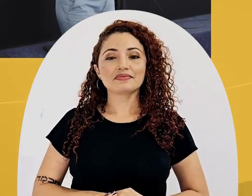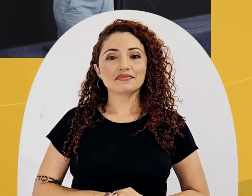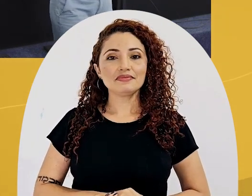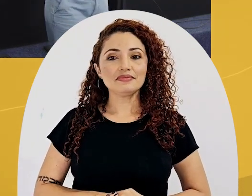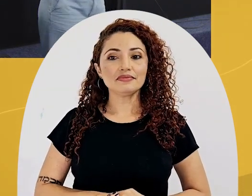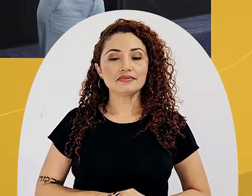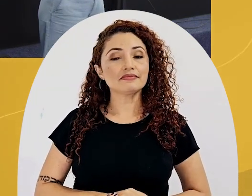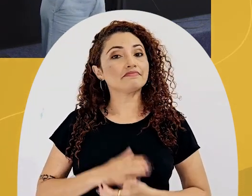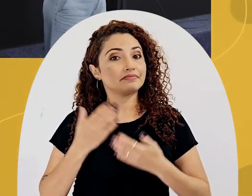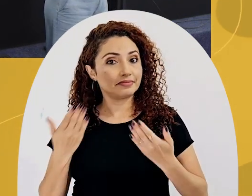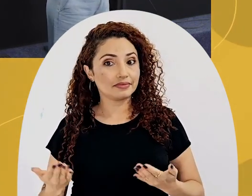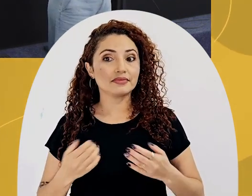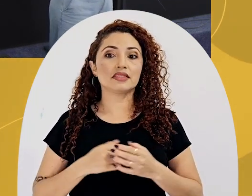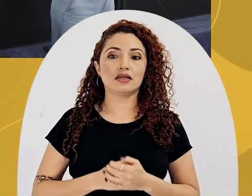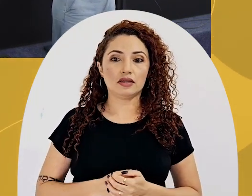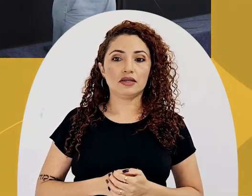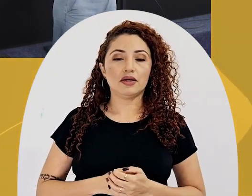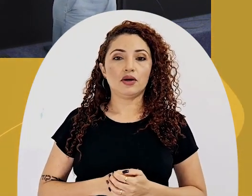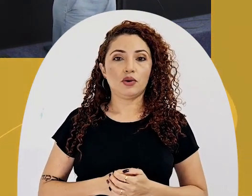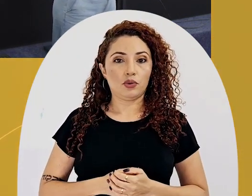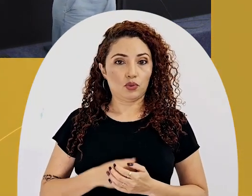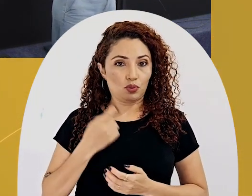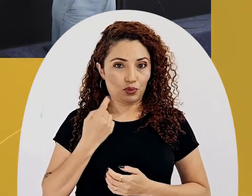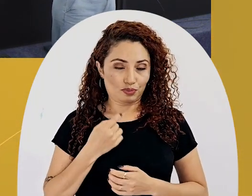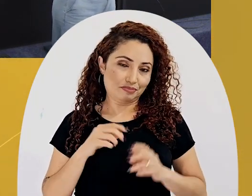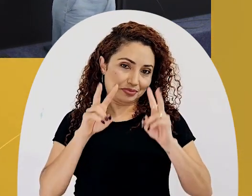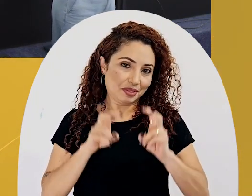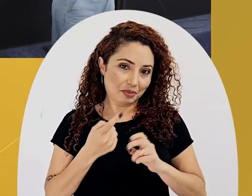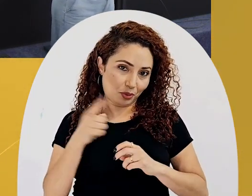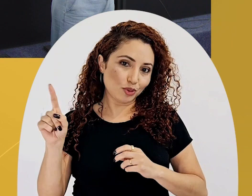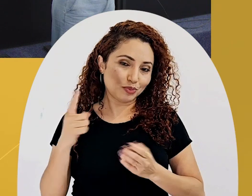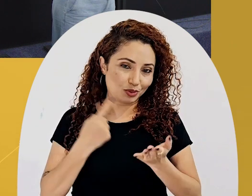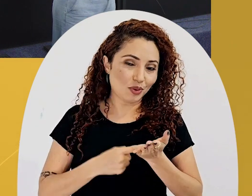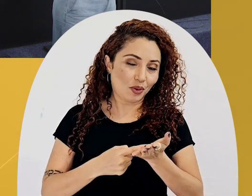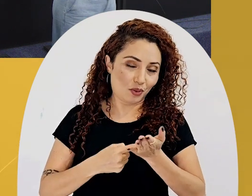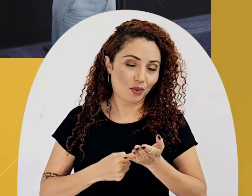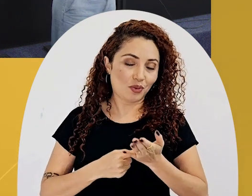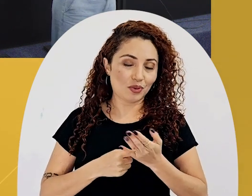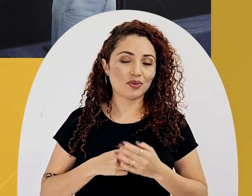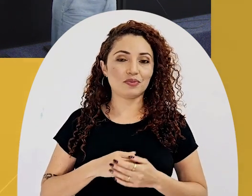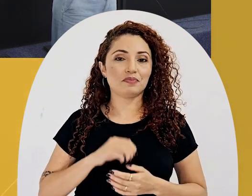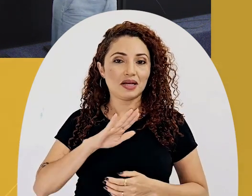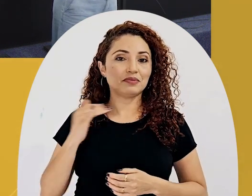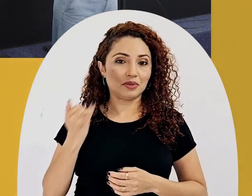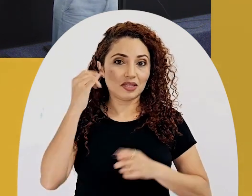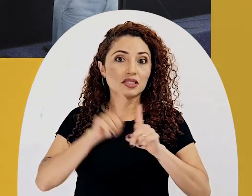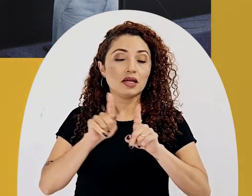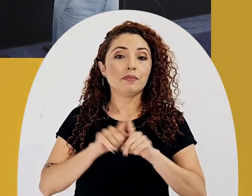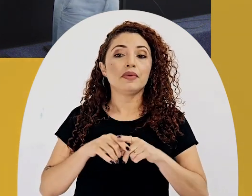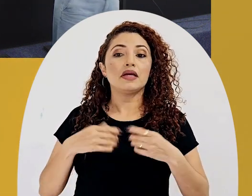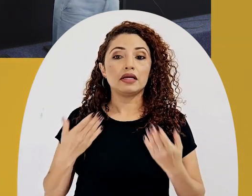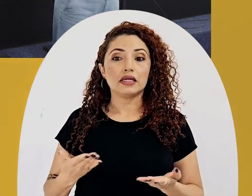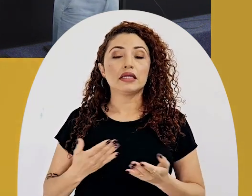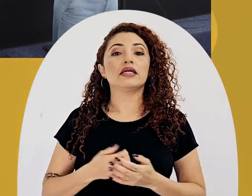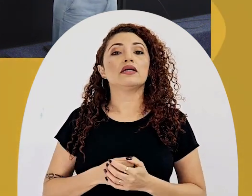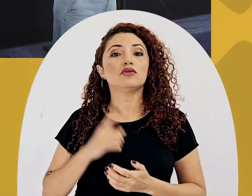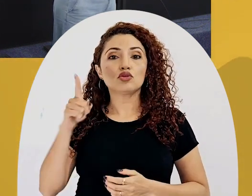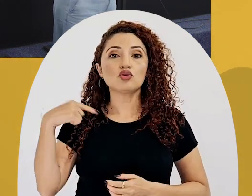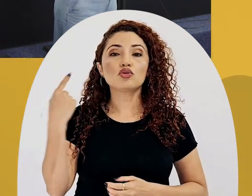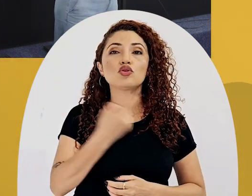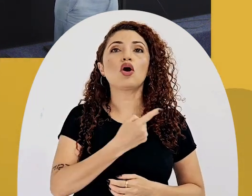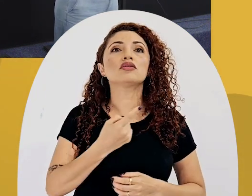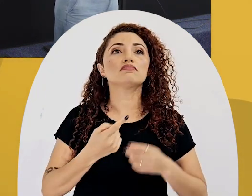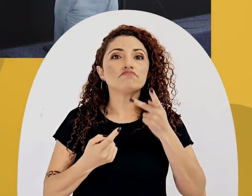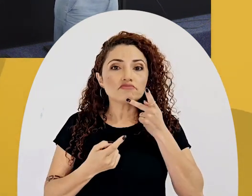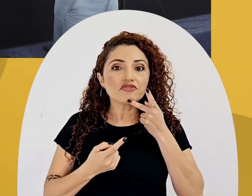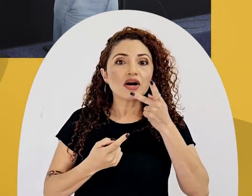E por último, mas muito importante, vou repetir o pedido, né, de a gente usar sempre uma fala respeitosa para com